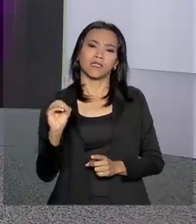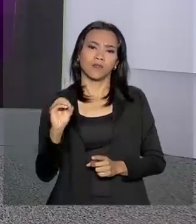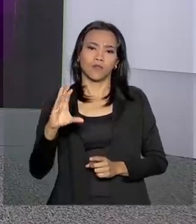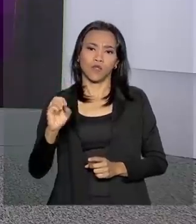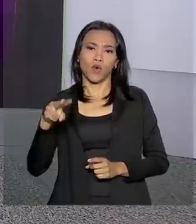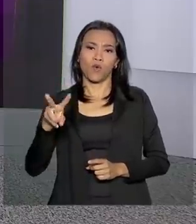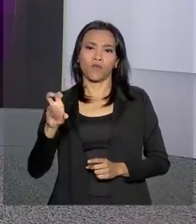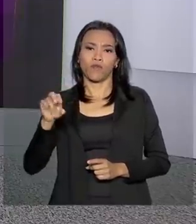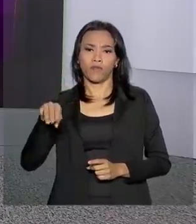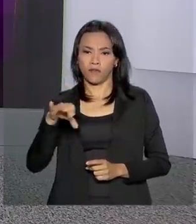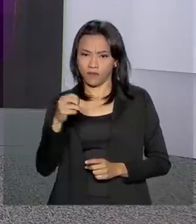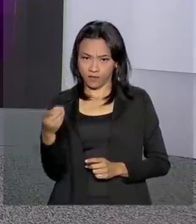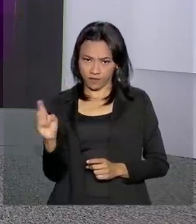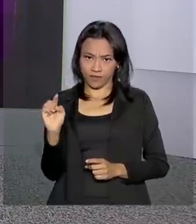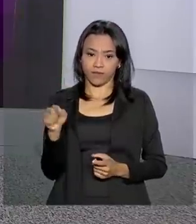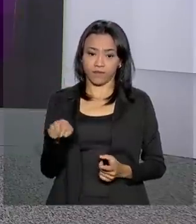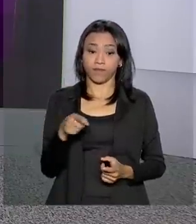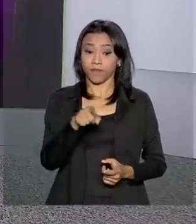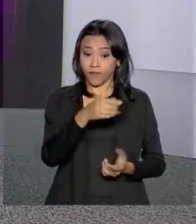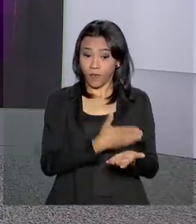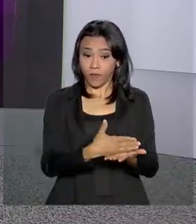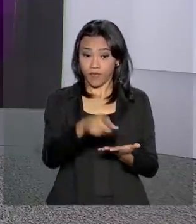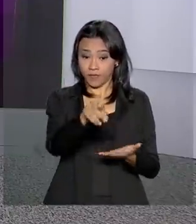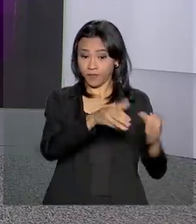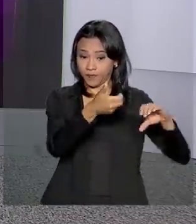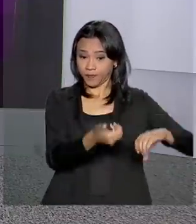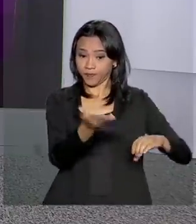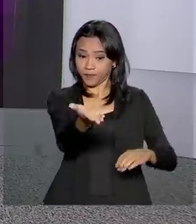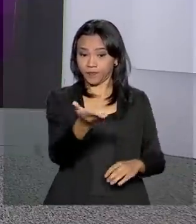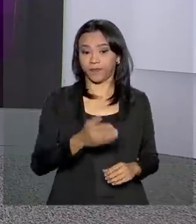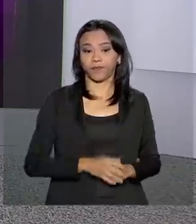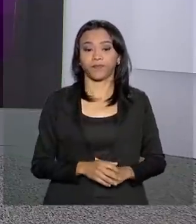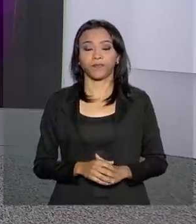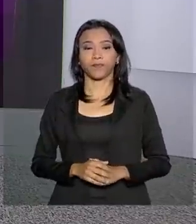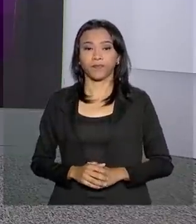Congresso. Luciana, bom dia para você.